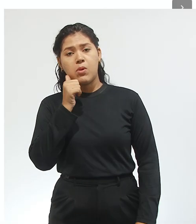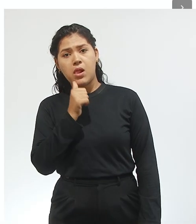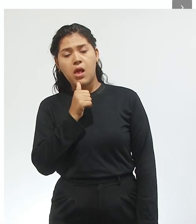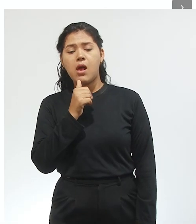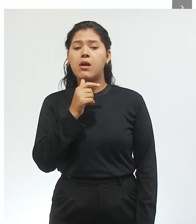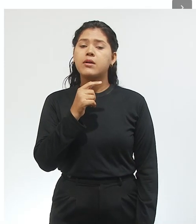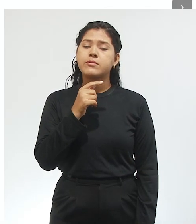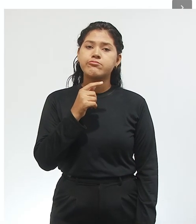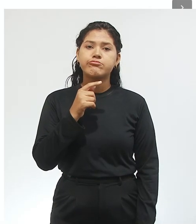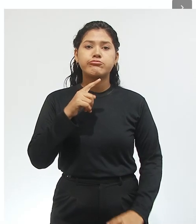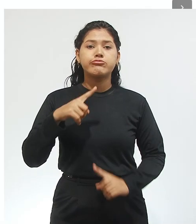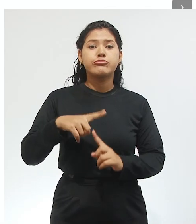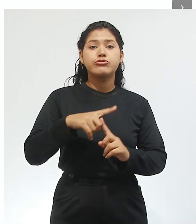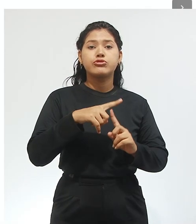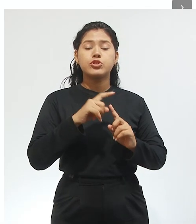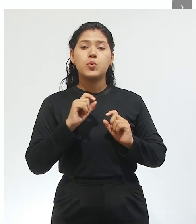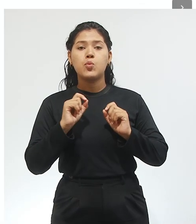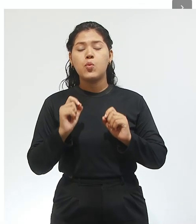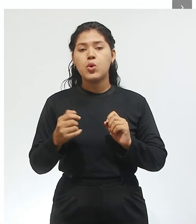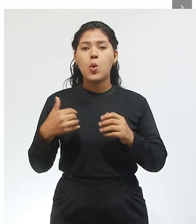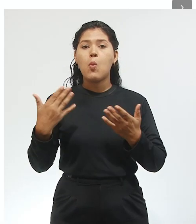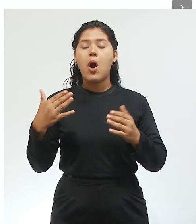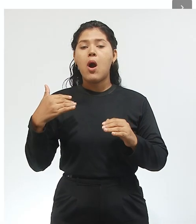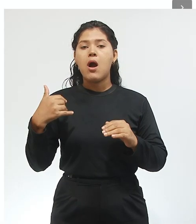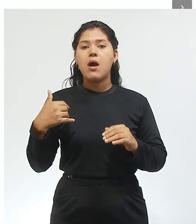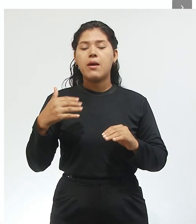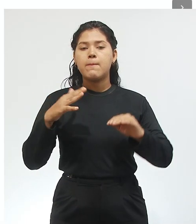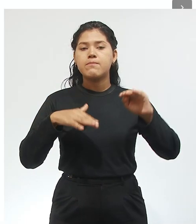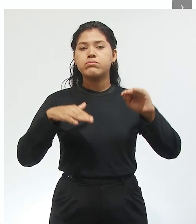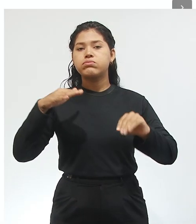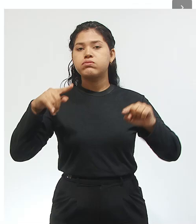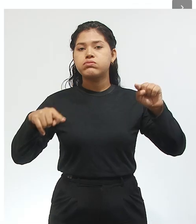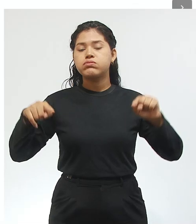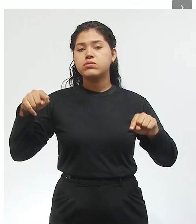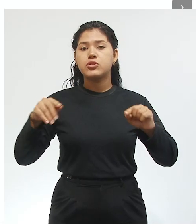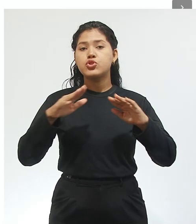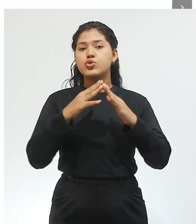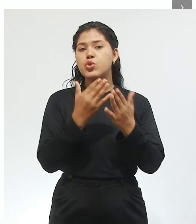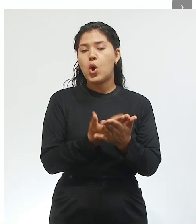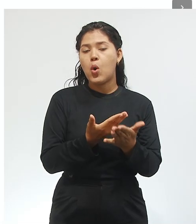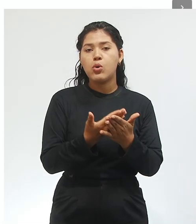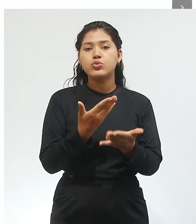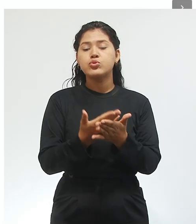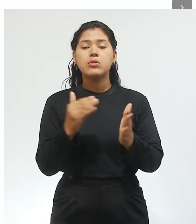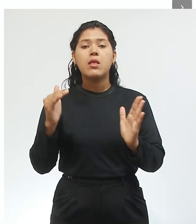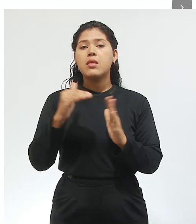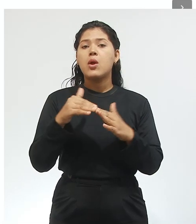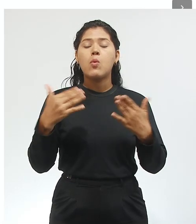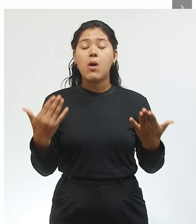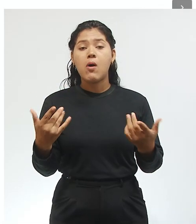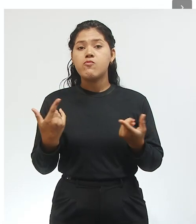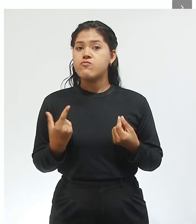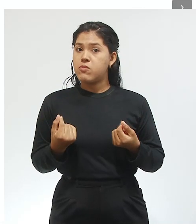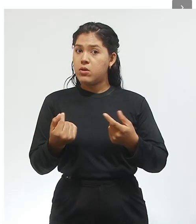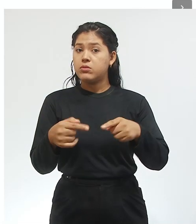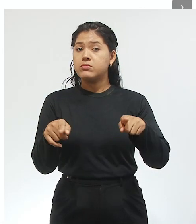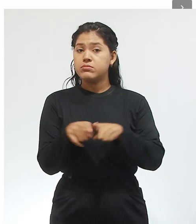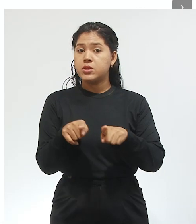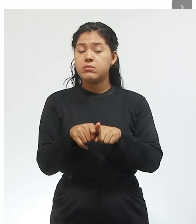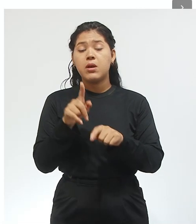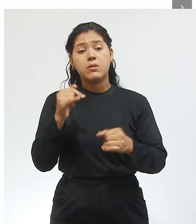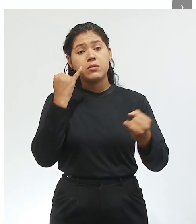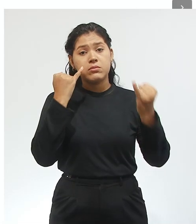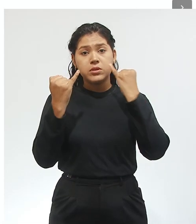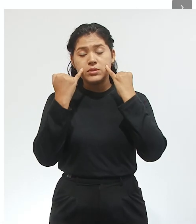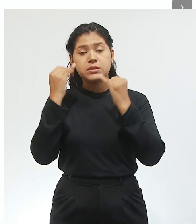exames, com determinado nível de escolaridade, com determinada renda, né? Tudo isso são dados que a